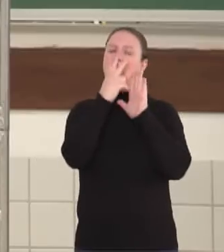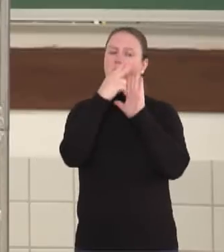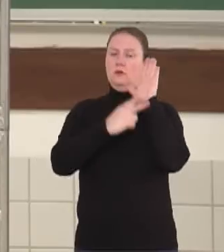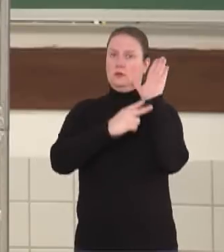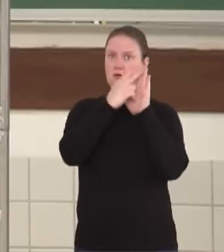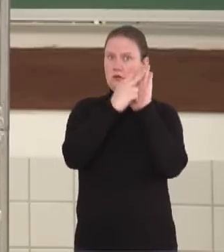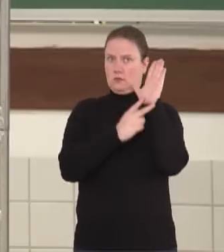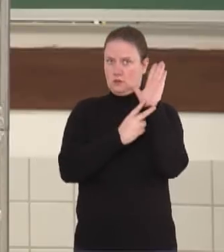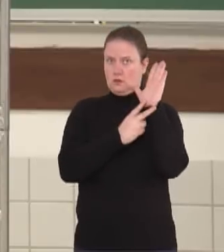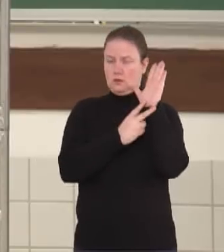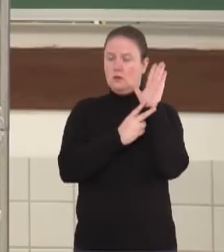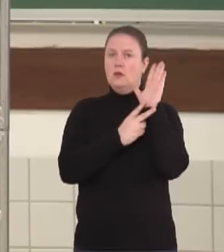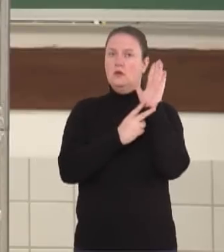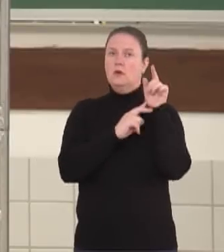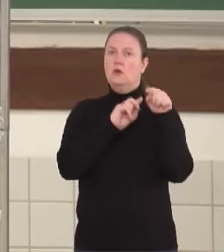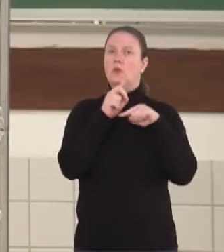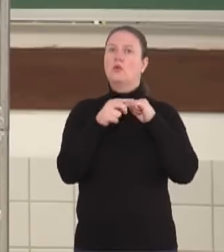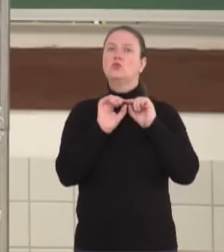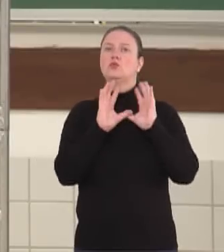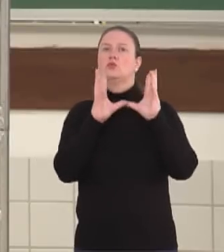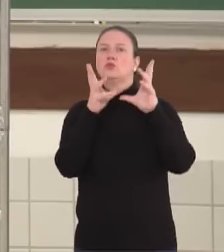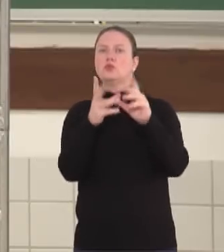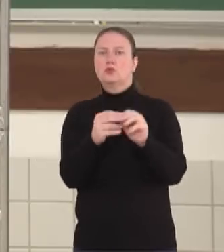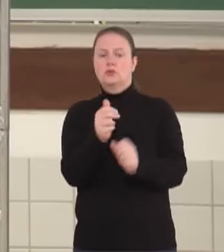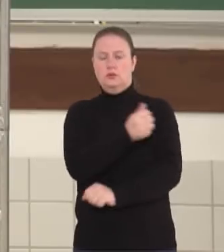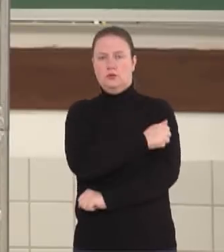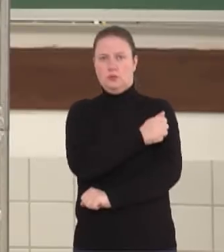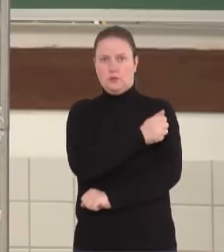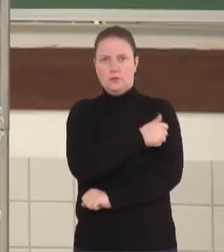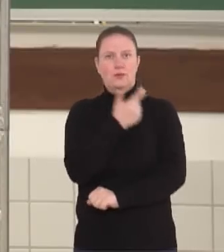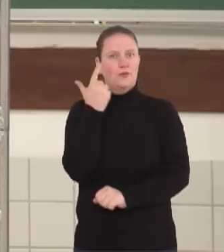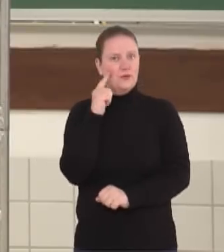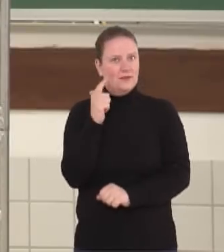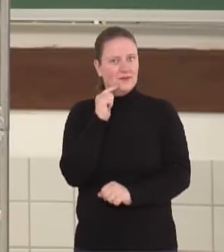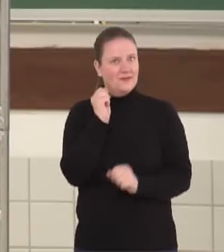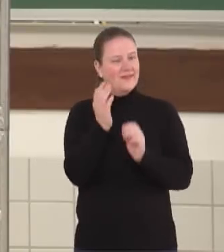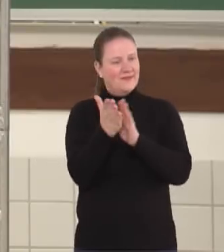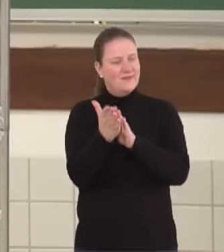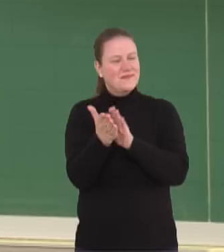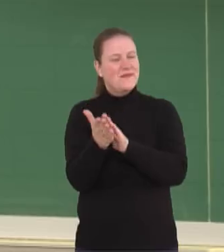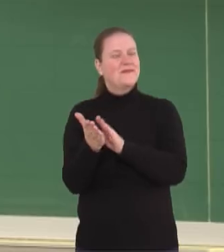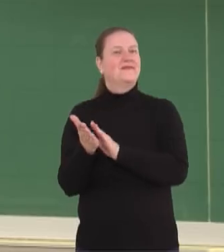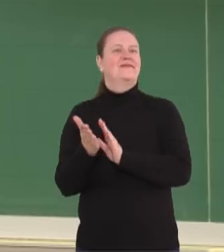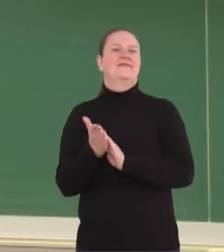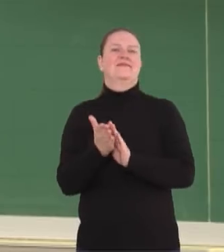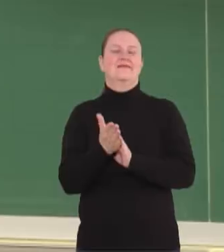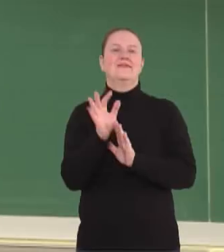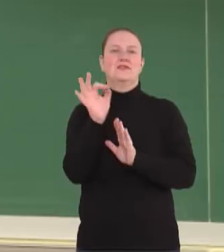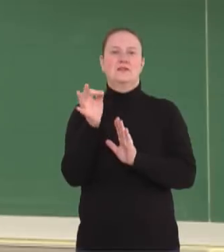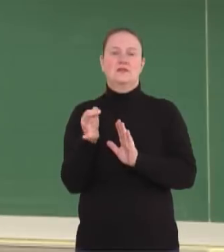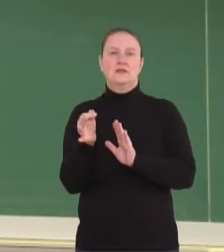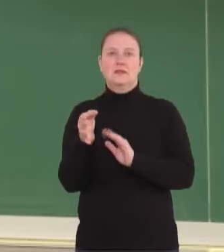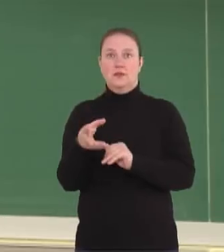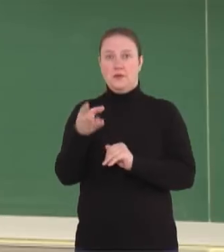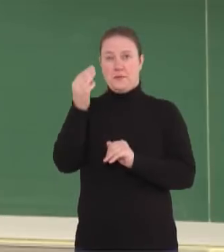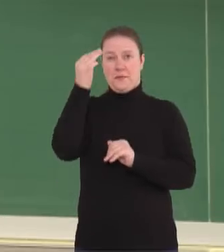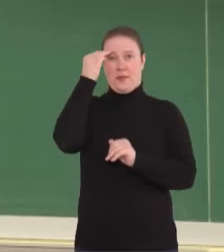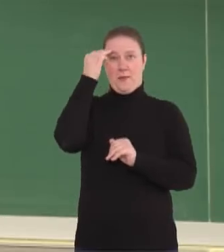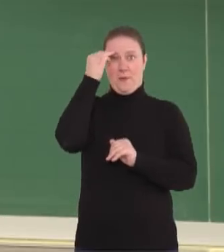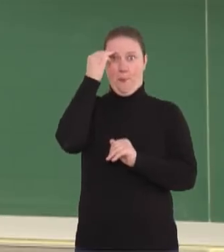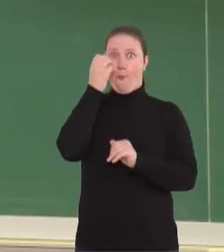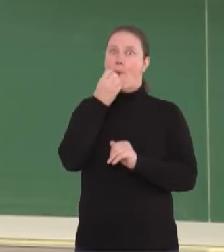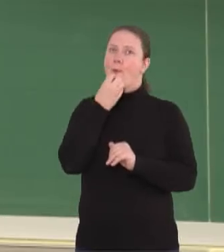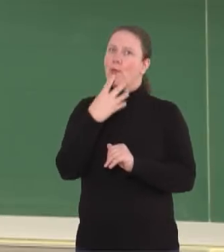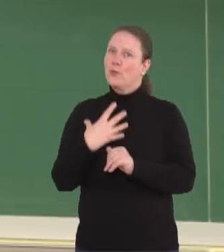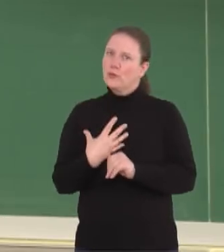lidinha, né? E aí, os que conseguiram acertar, parabéns, têm uma boa memória, né? Os que não conseguiram, tudo bem, a gente dá mais